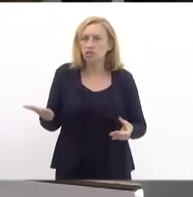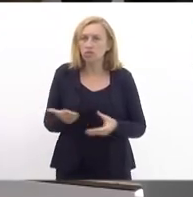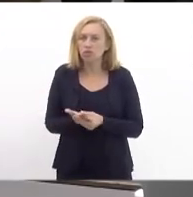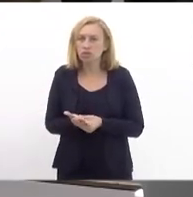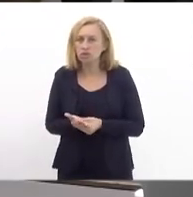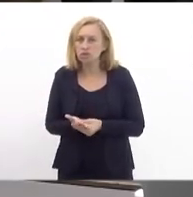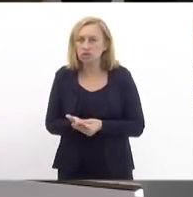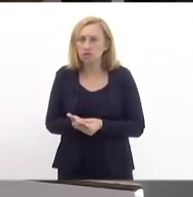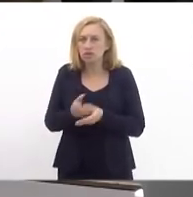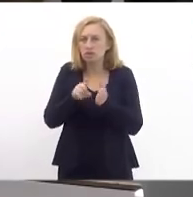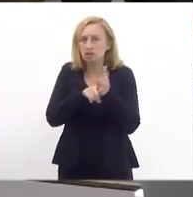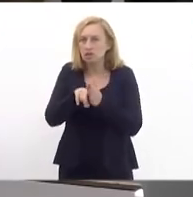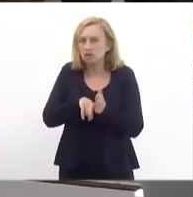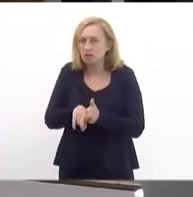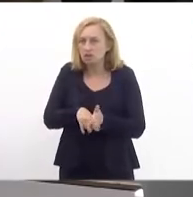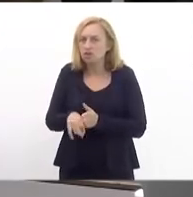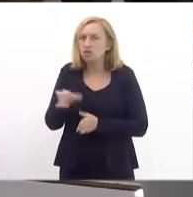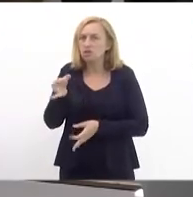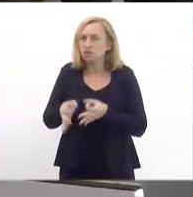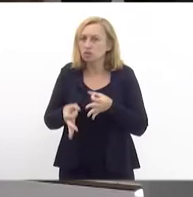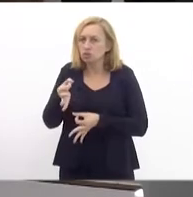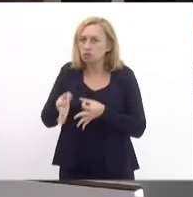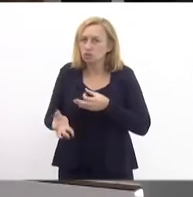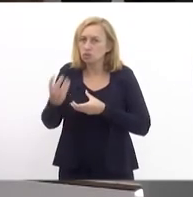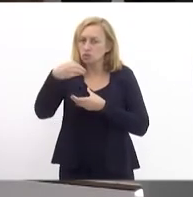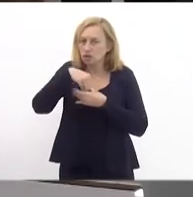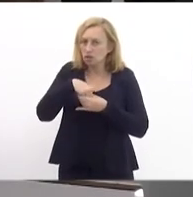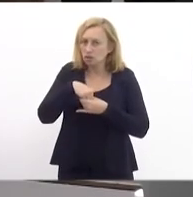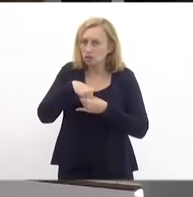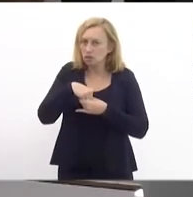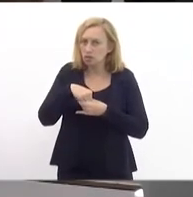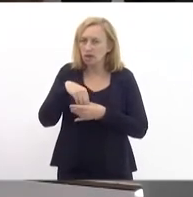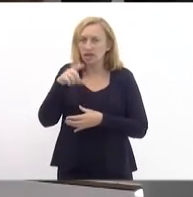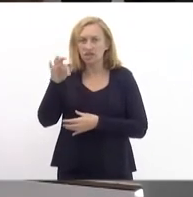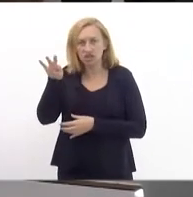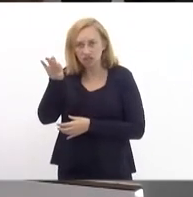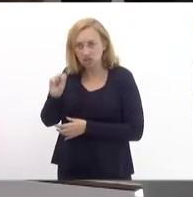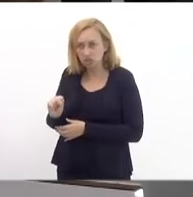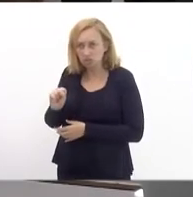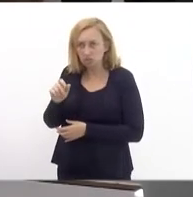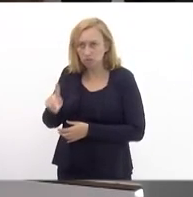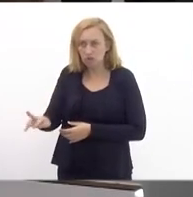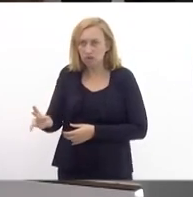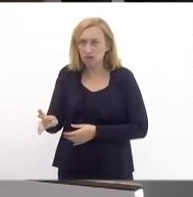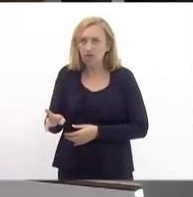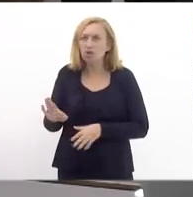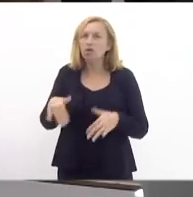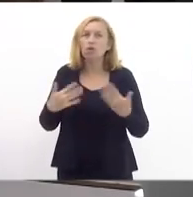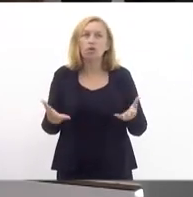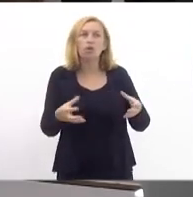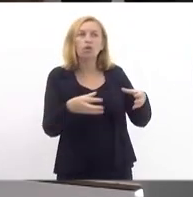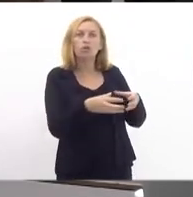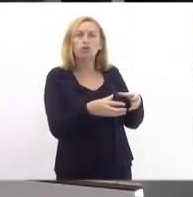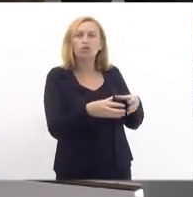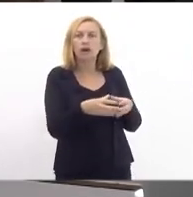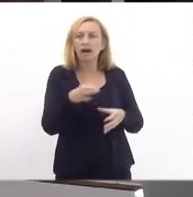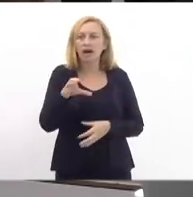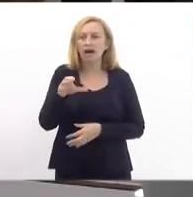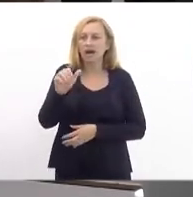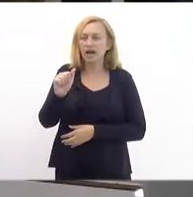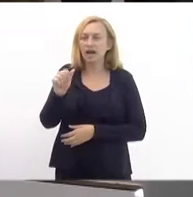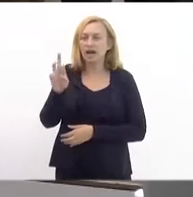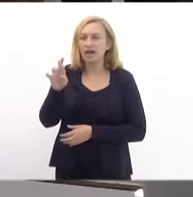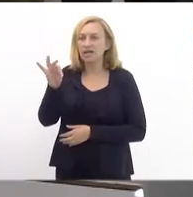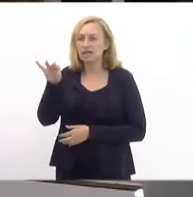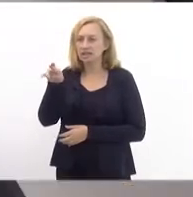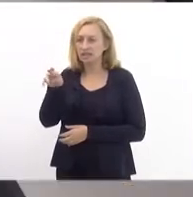que são analisados e são julgados dentro da Getransp. Mas qual o setor da Getransp? A CATRA. Assim, eu